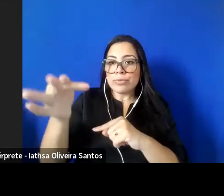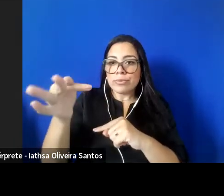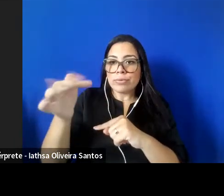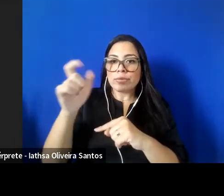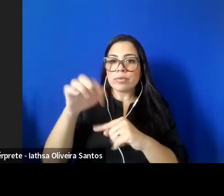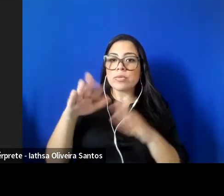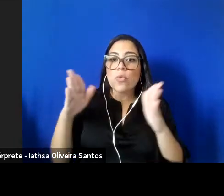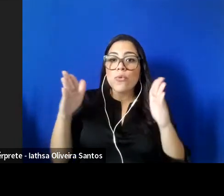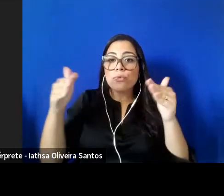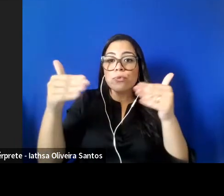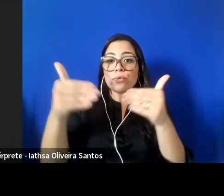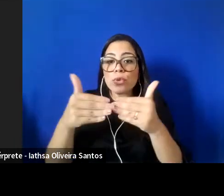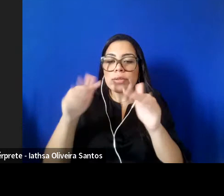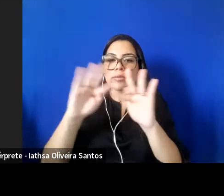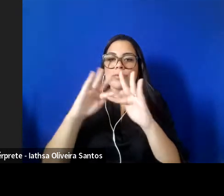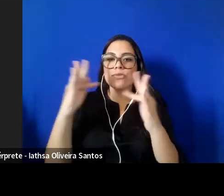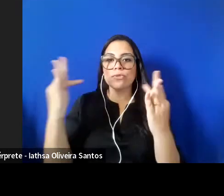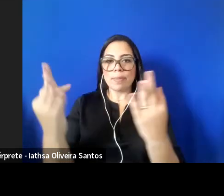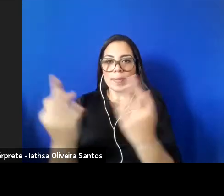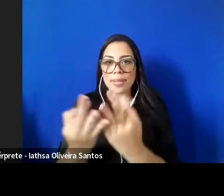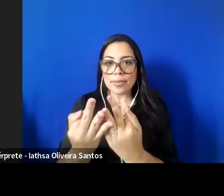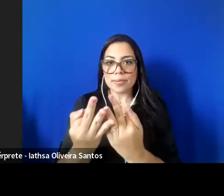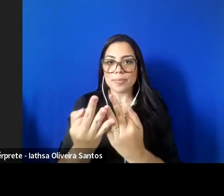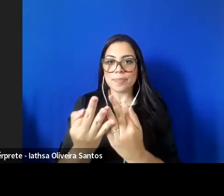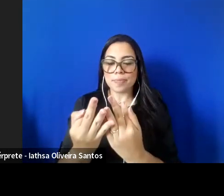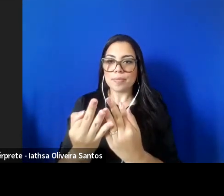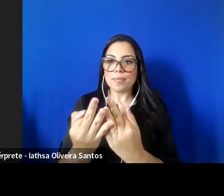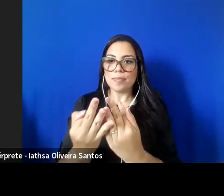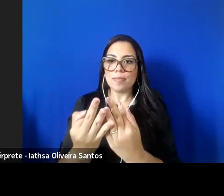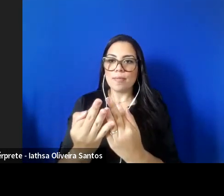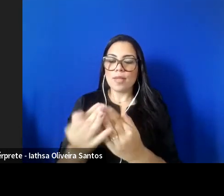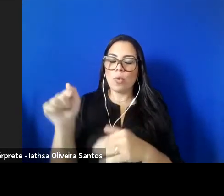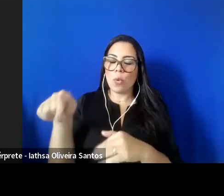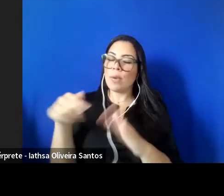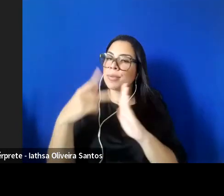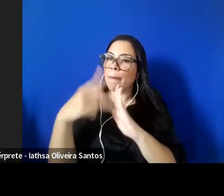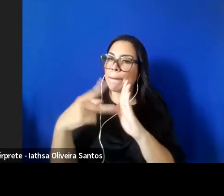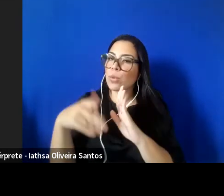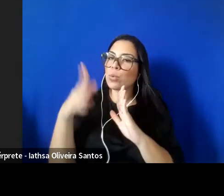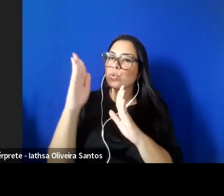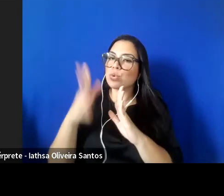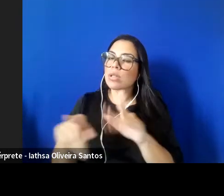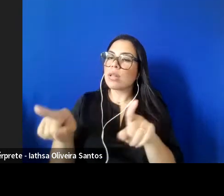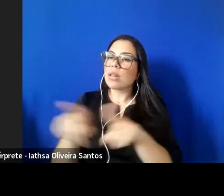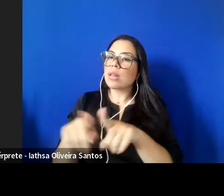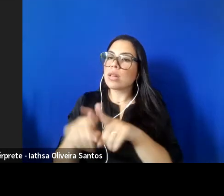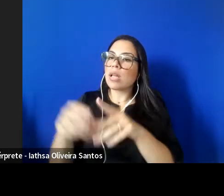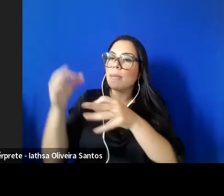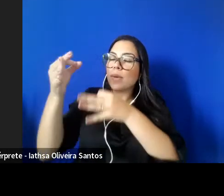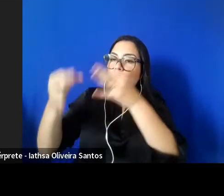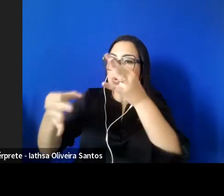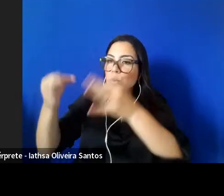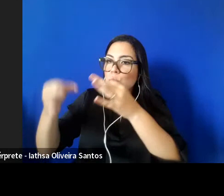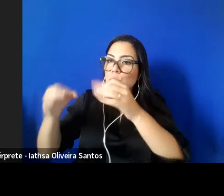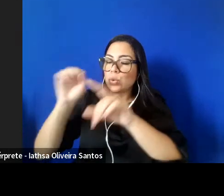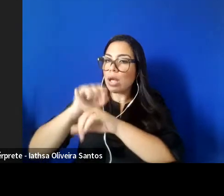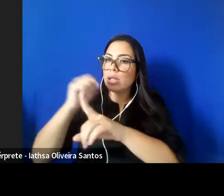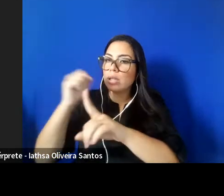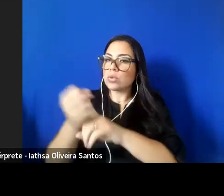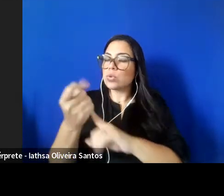mais a área de família com esse projeto, e focar os juízes cíveis com esse outro, fazendo